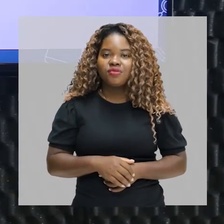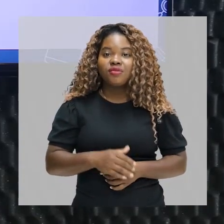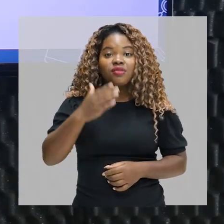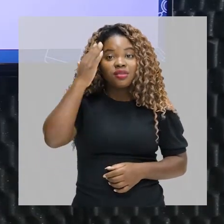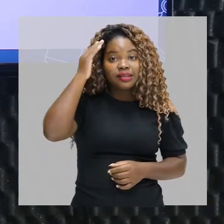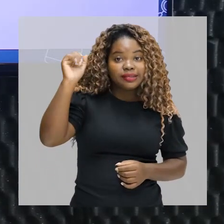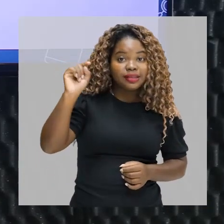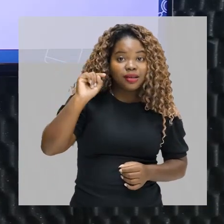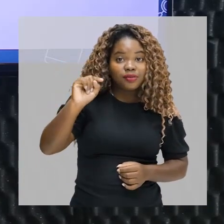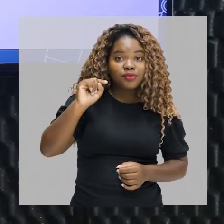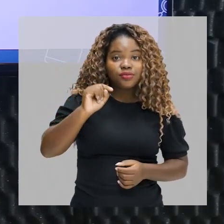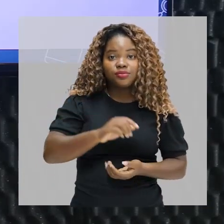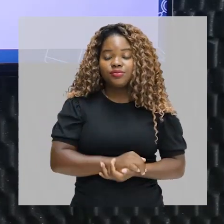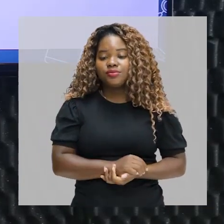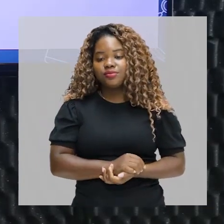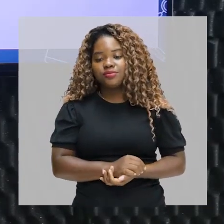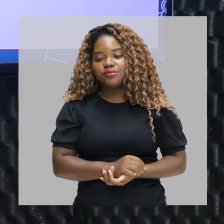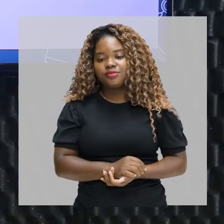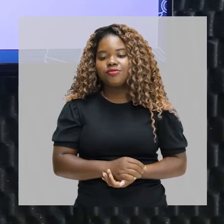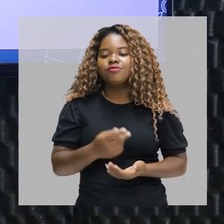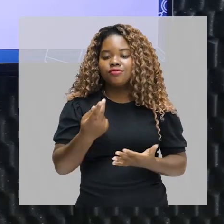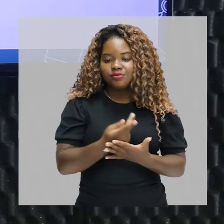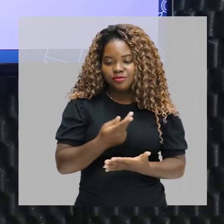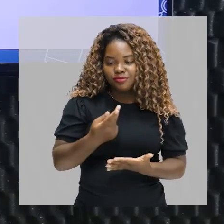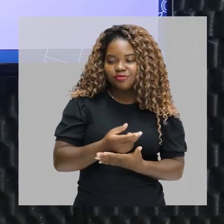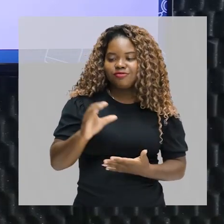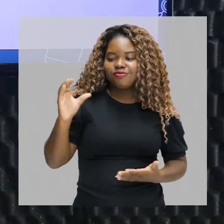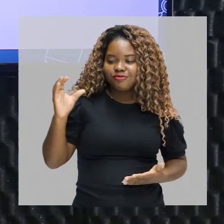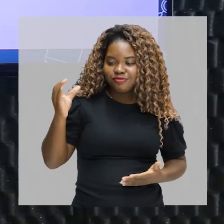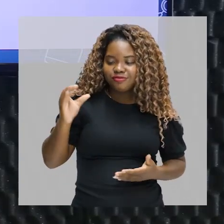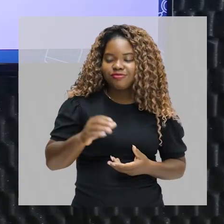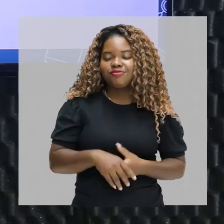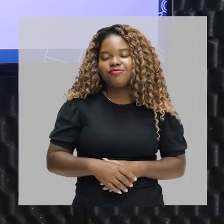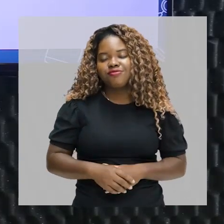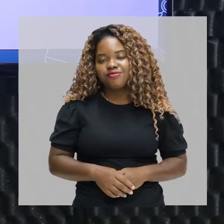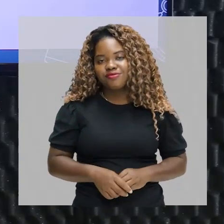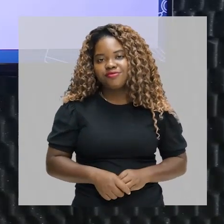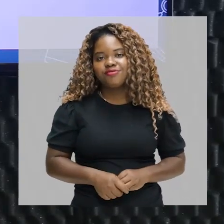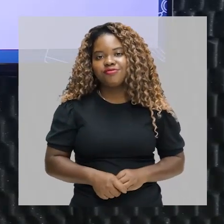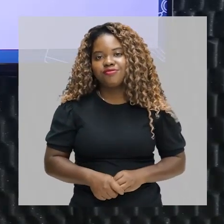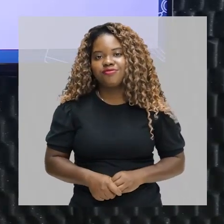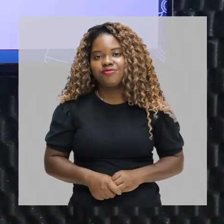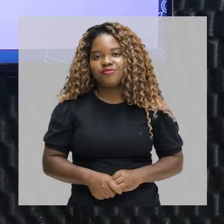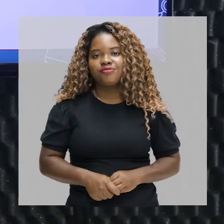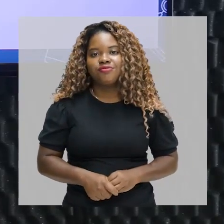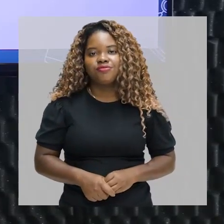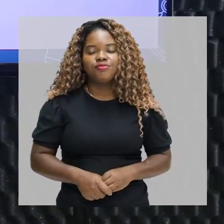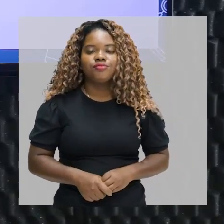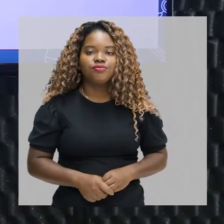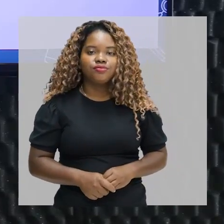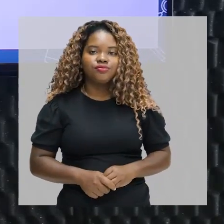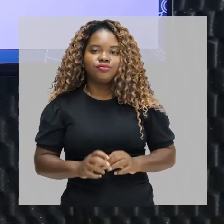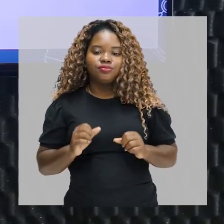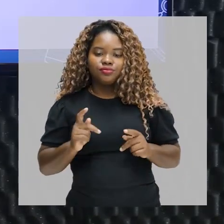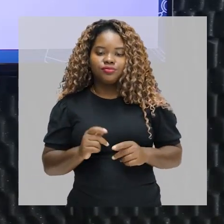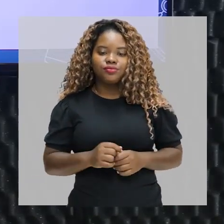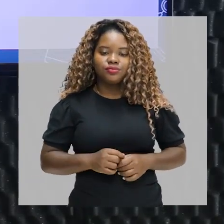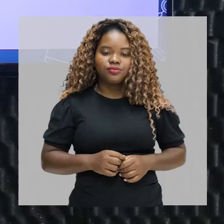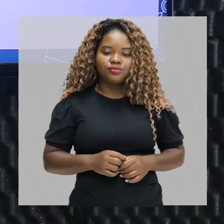está sabendo que existe um erro científico, né? Existe um erro de conceito físico ali. Tá